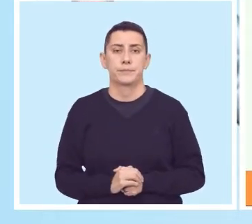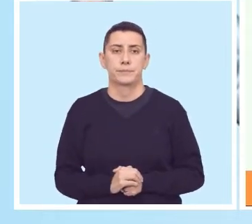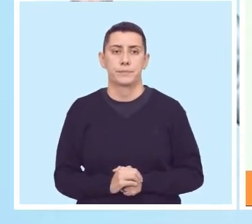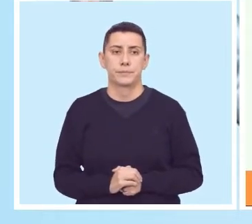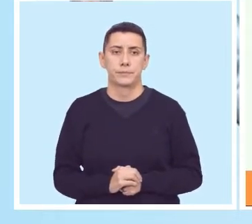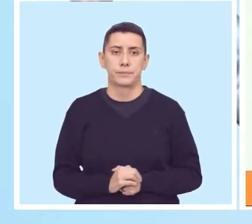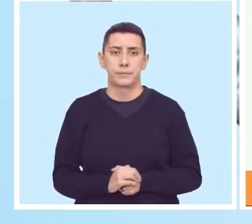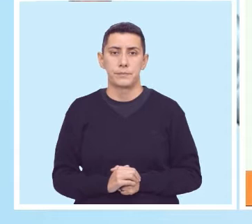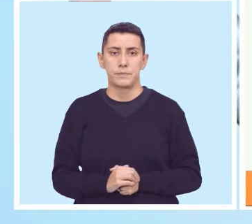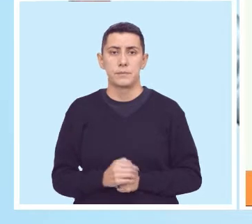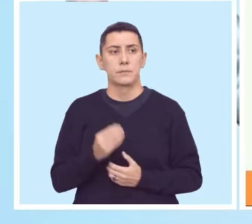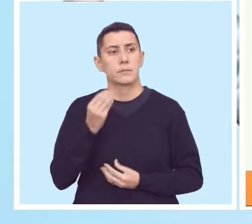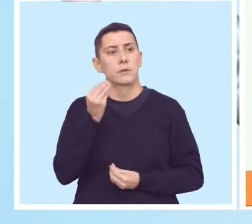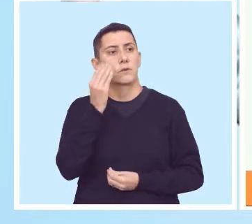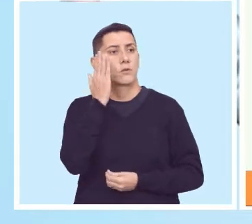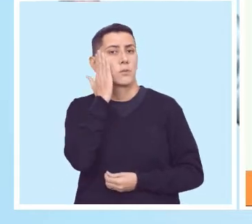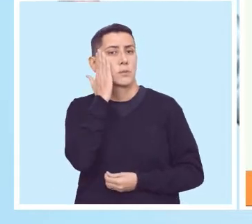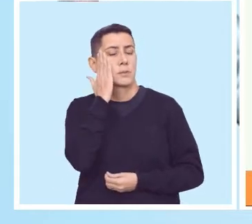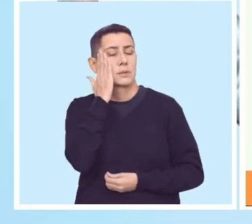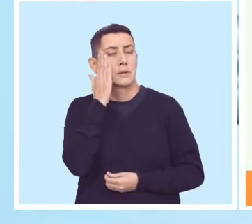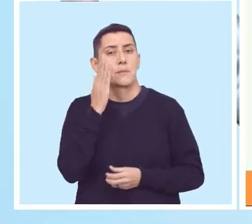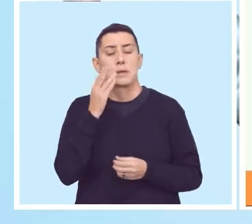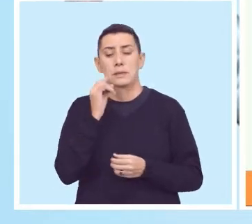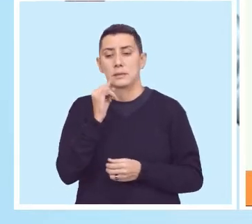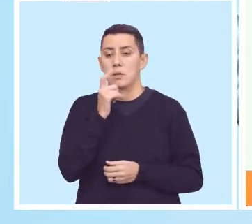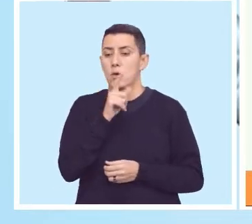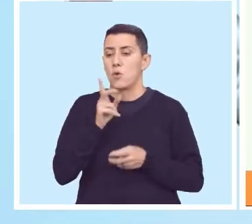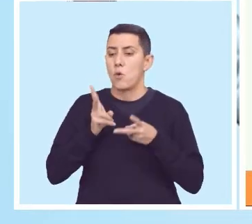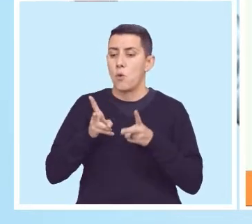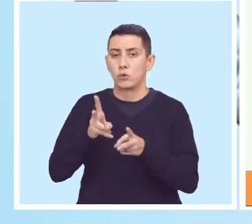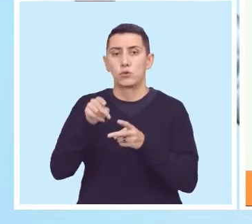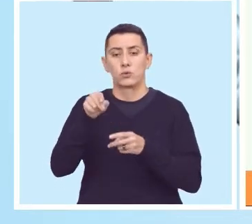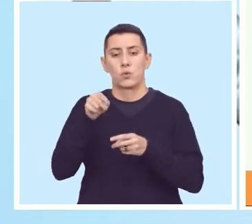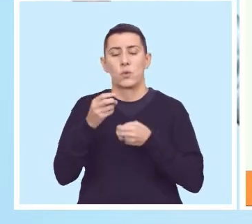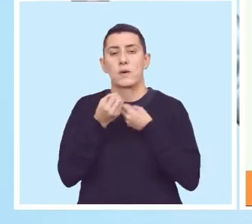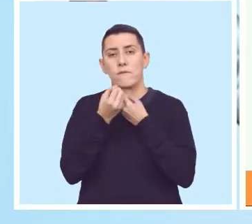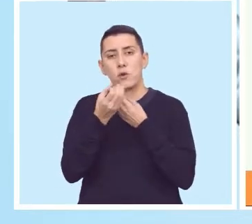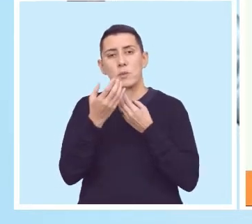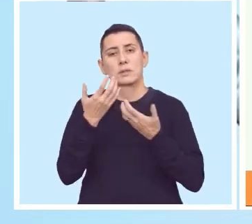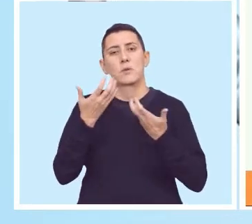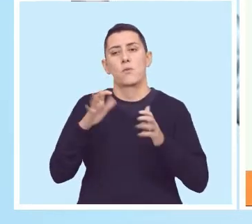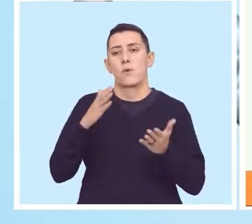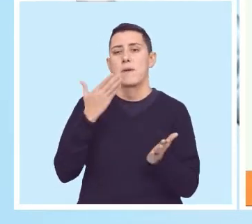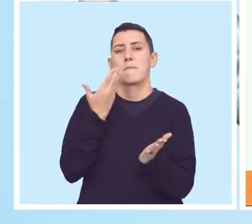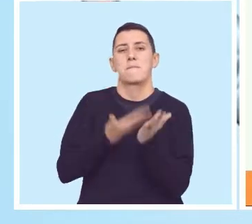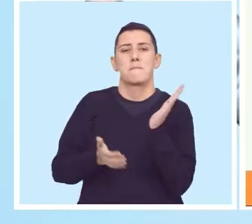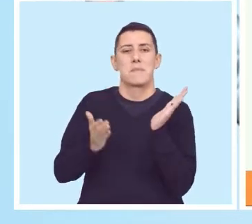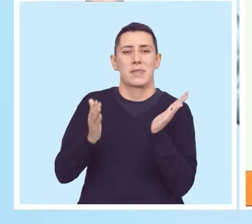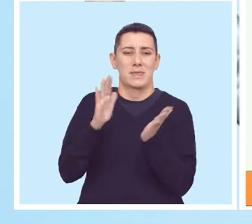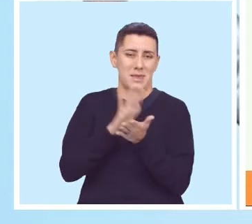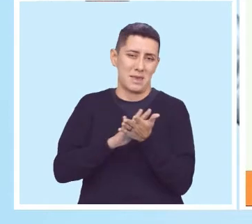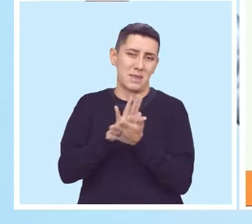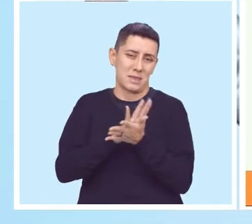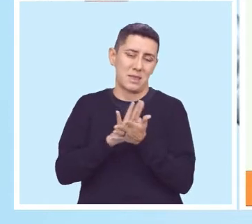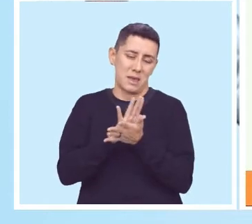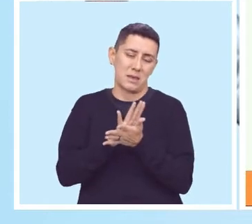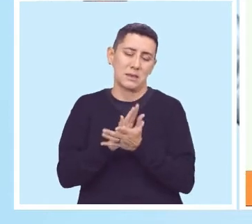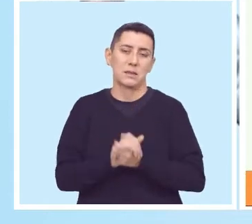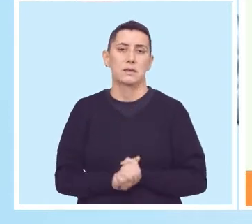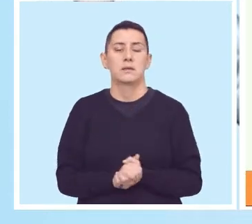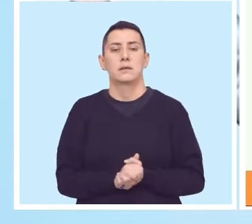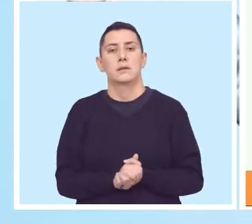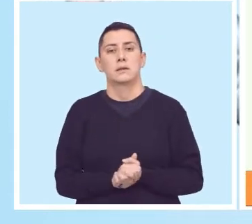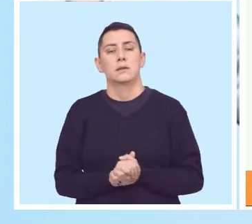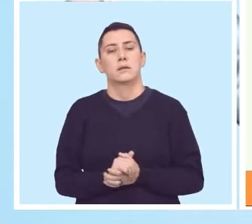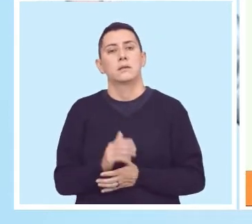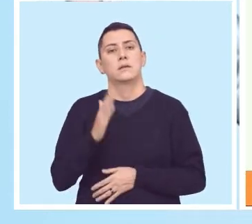a continuidade da informação, para que a gente não perca nenhum pedaço, a gente decidiu realizar, de